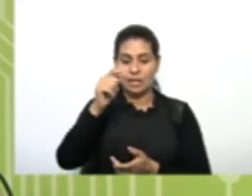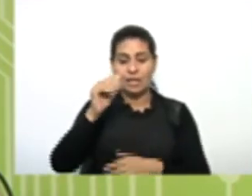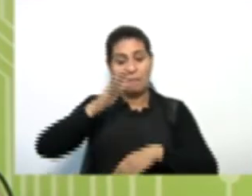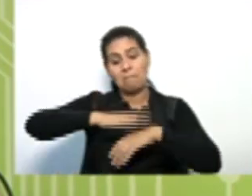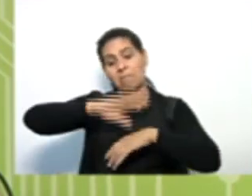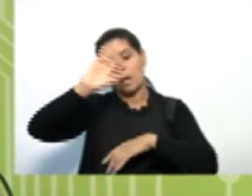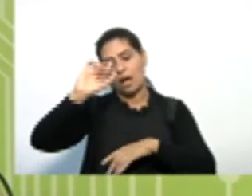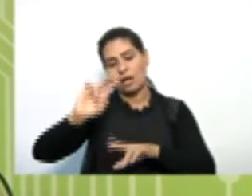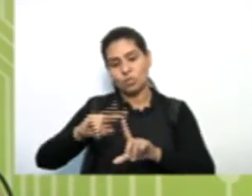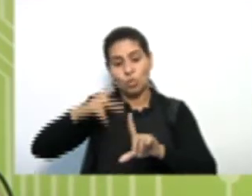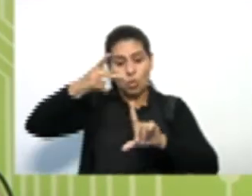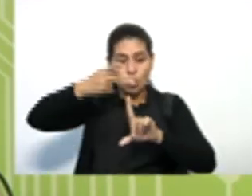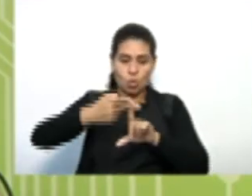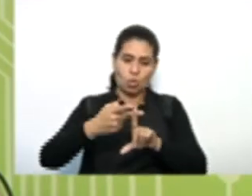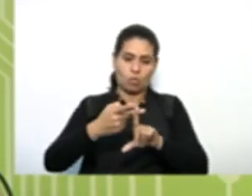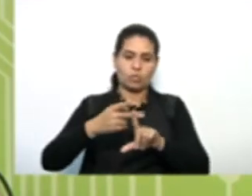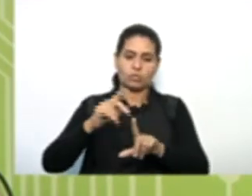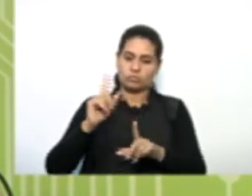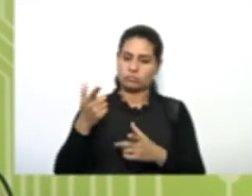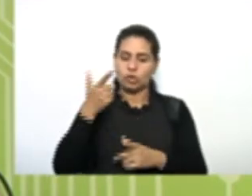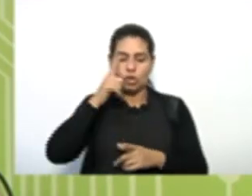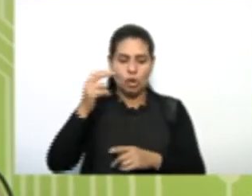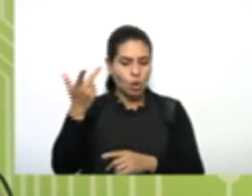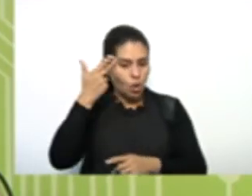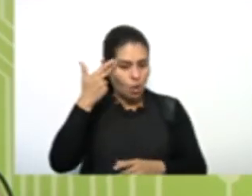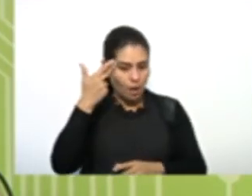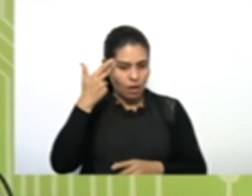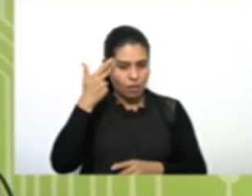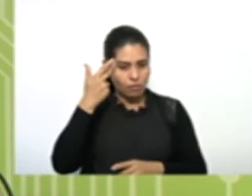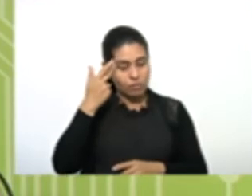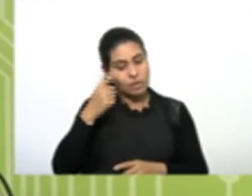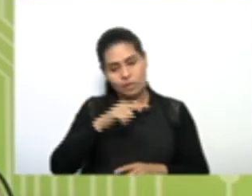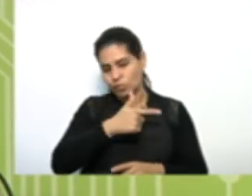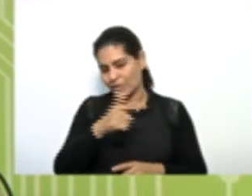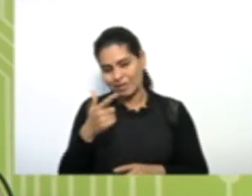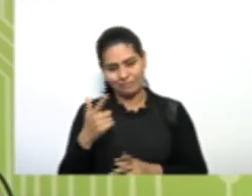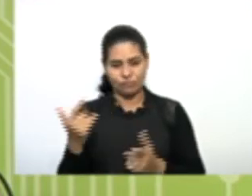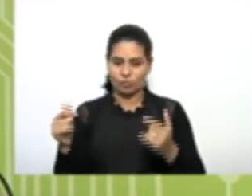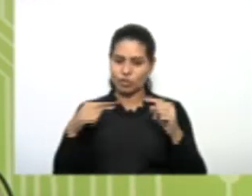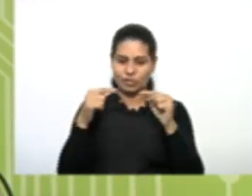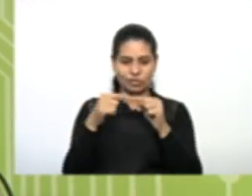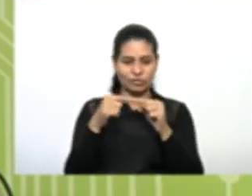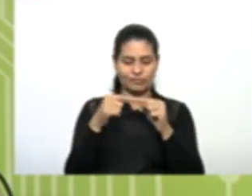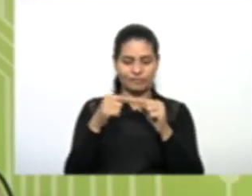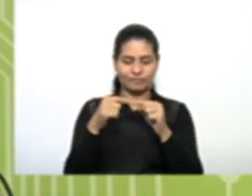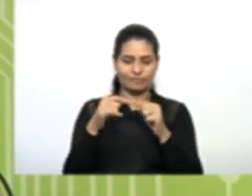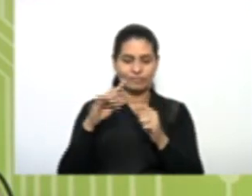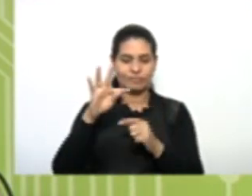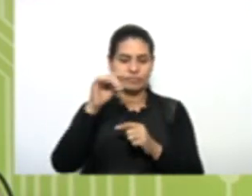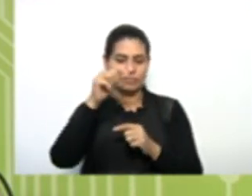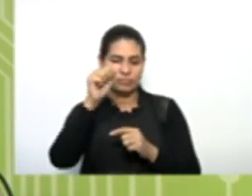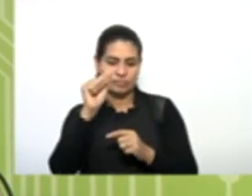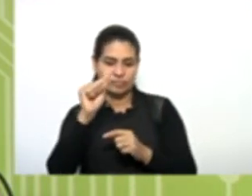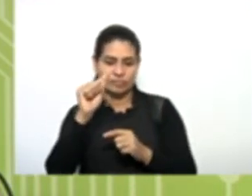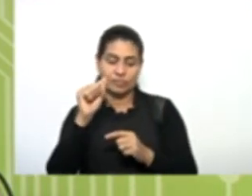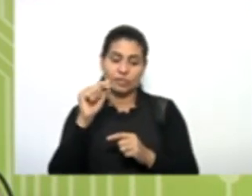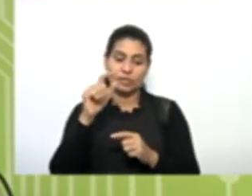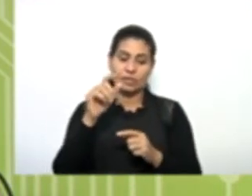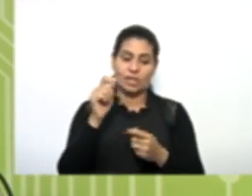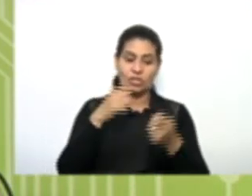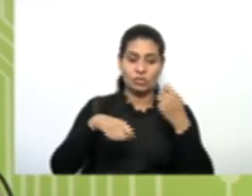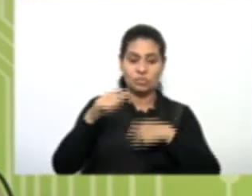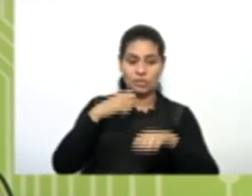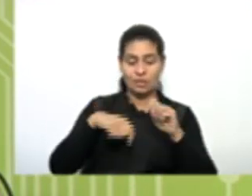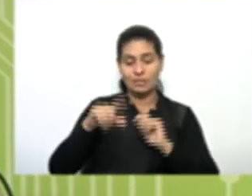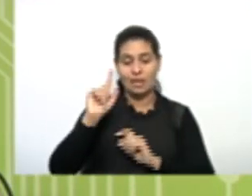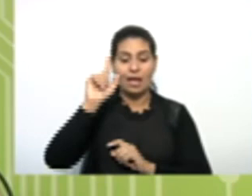ser além do que cobre as suas despesas. E essa não é a intenção da taxa administrativa. Taxa administrativa para a empresa